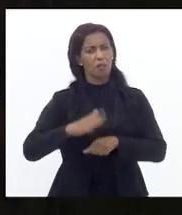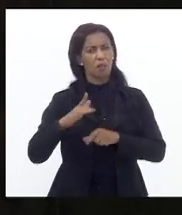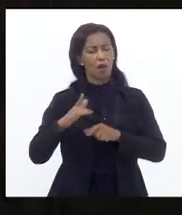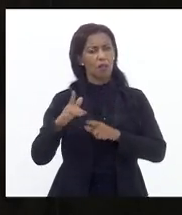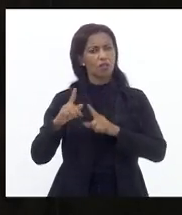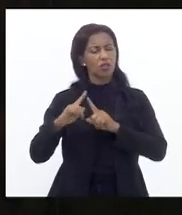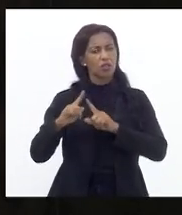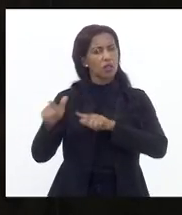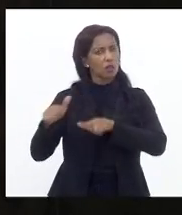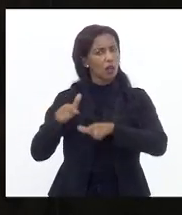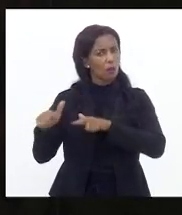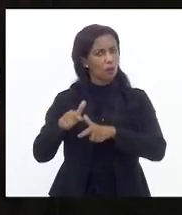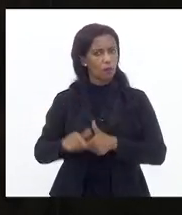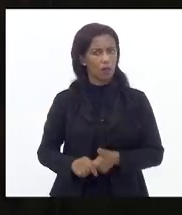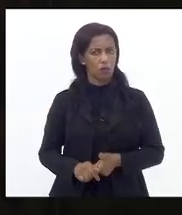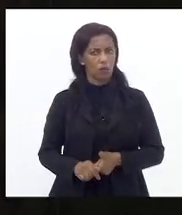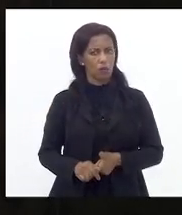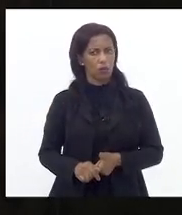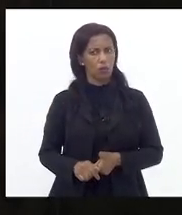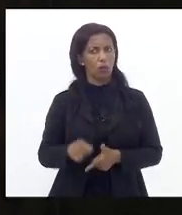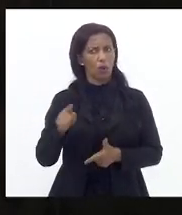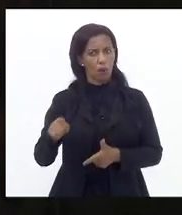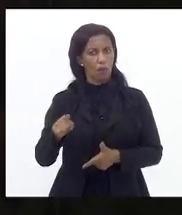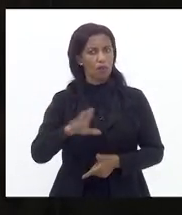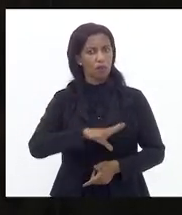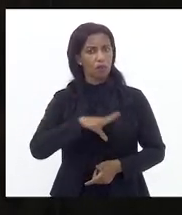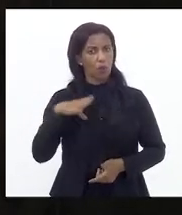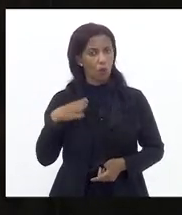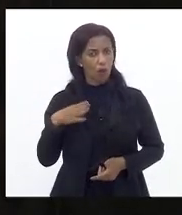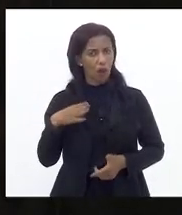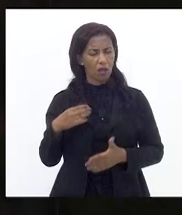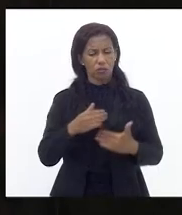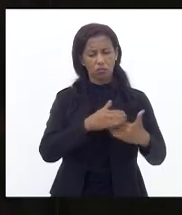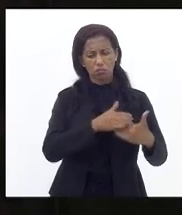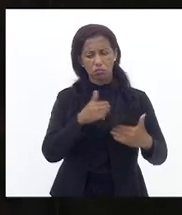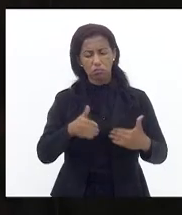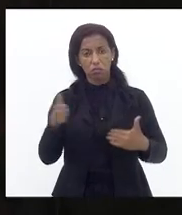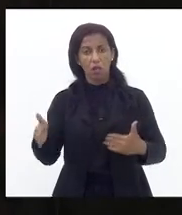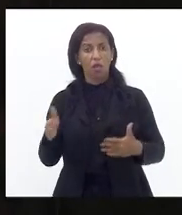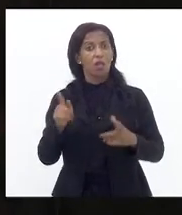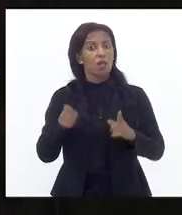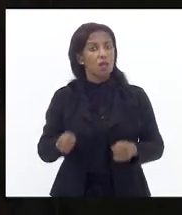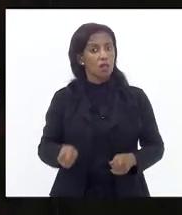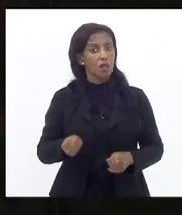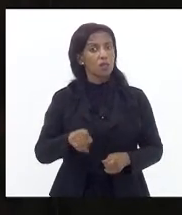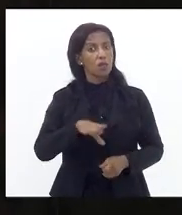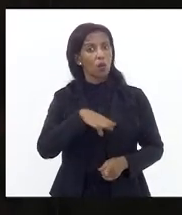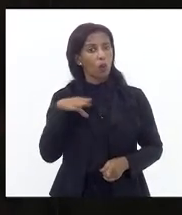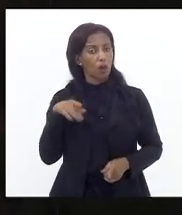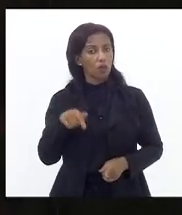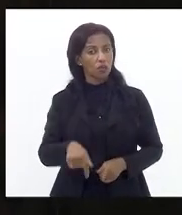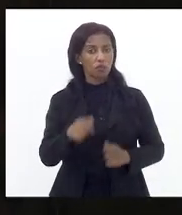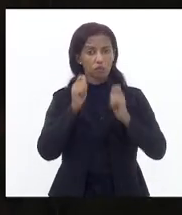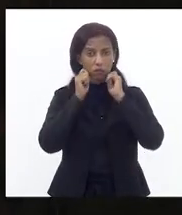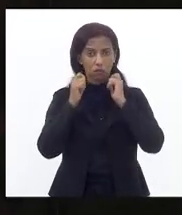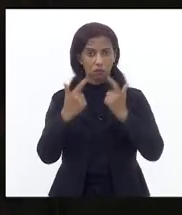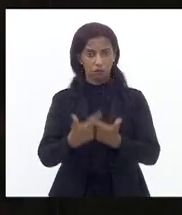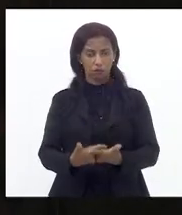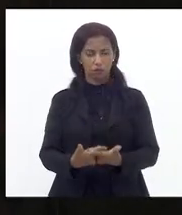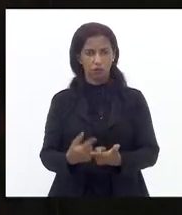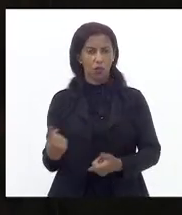passa por mexer onde tem que mexer pastor ter coragem e essa coragem hoje tá na mão dessa casa